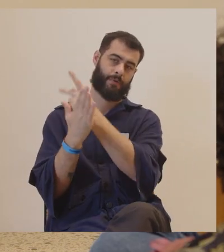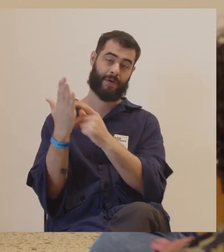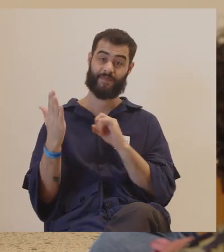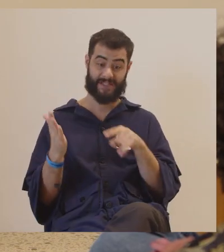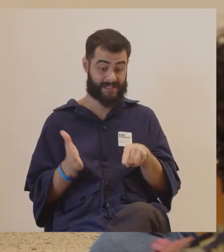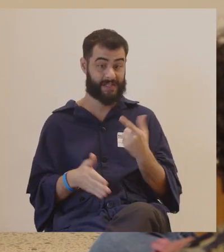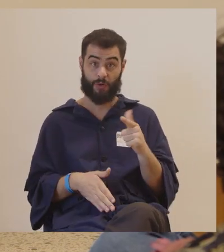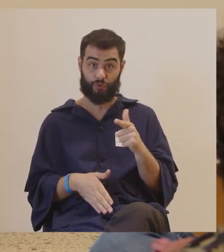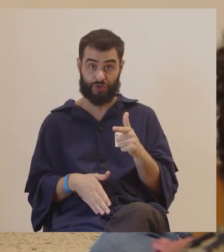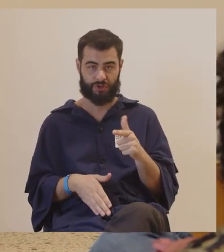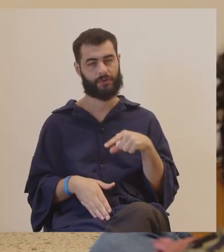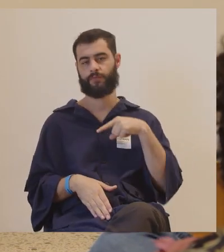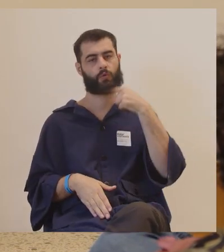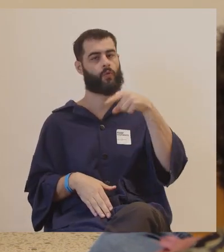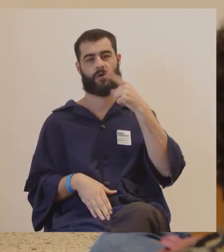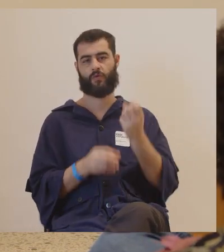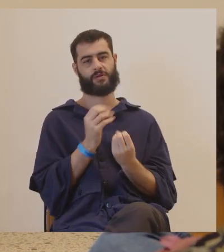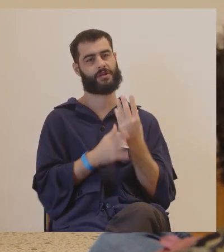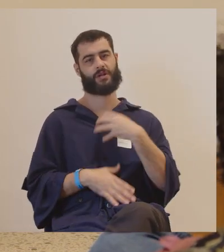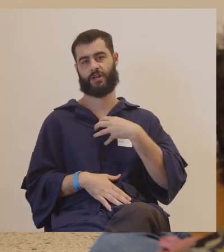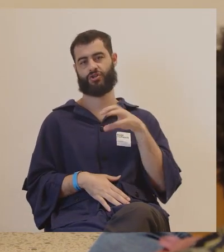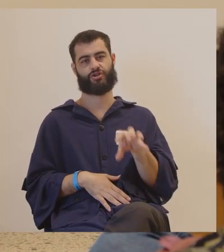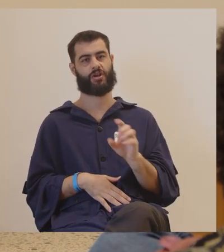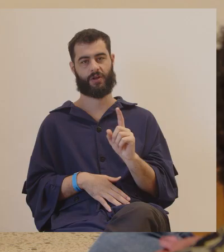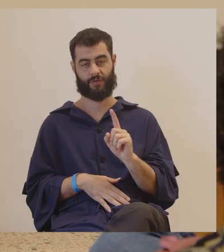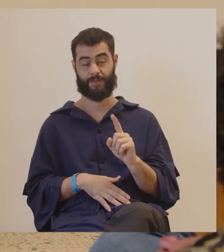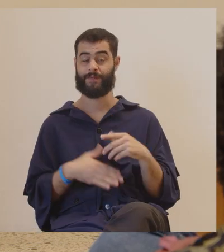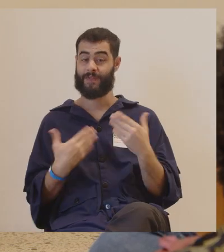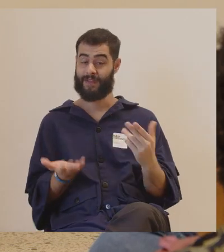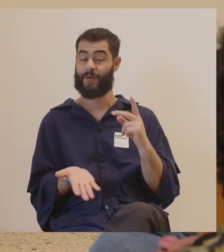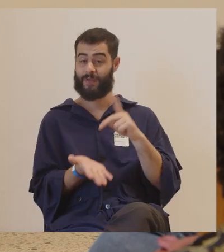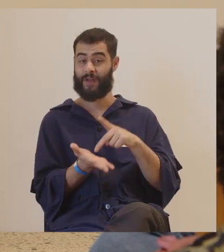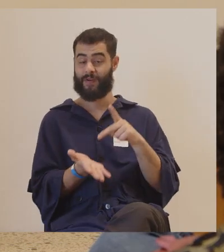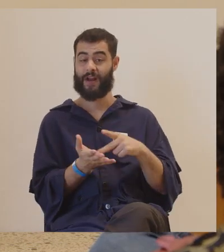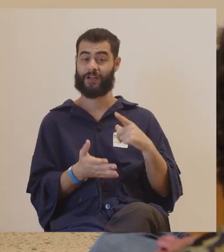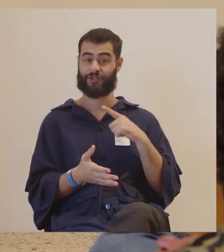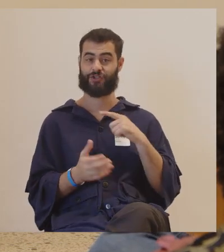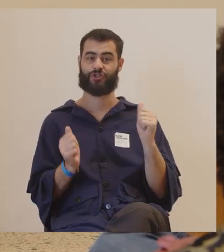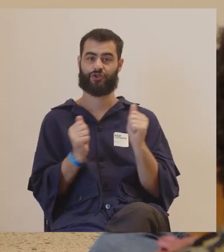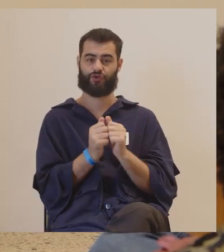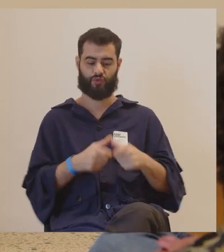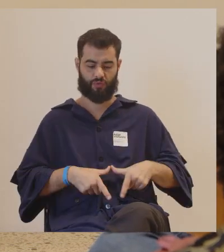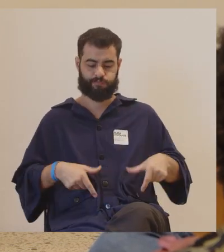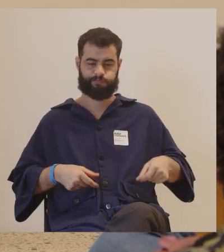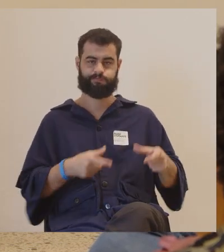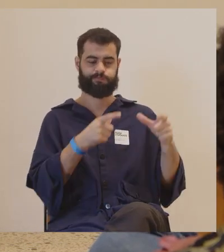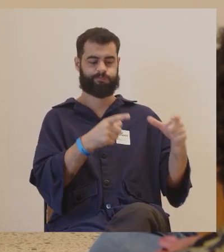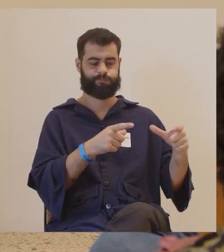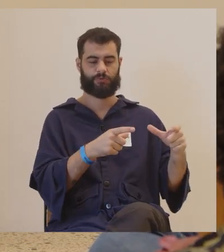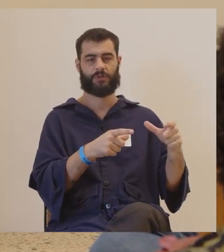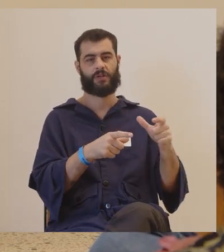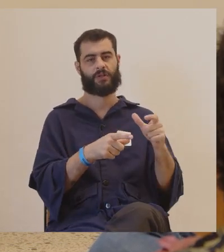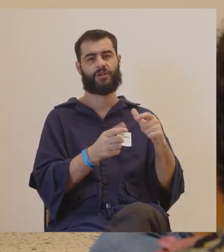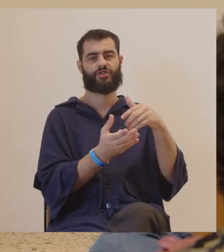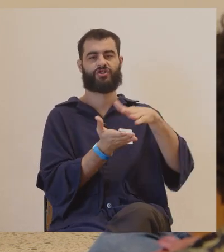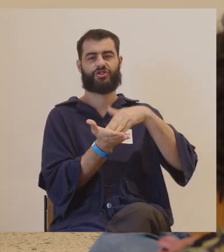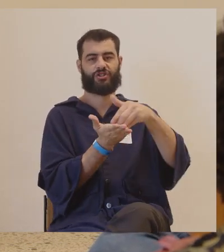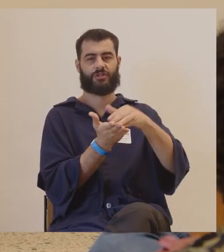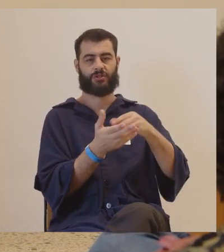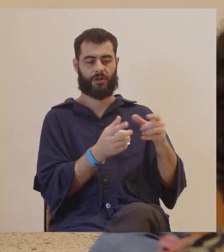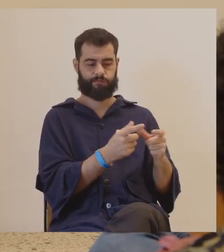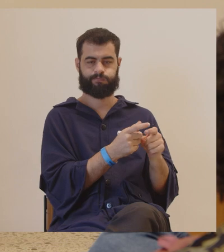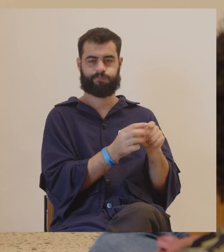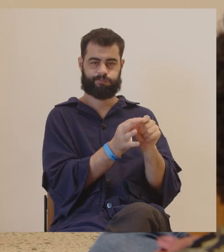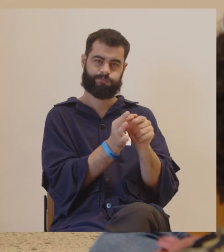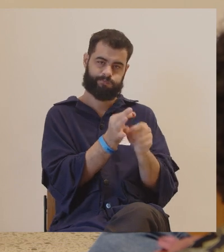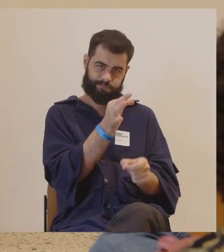invenção da tinta em bisnaga. Então, eles levavam, na verdade, um estojinho da tinta. O que Monet faz no início, por